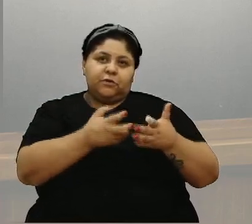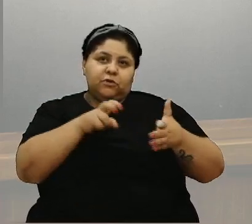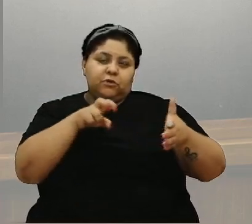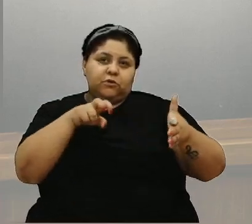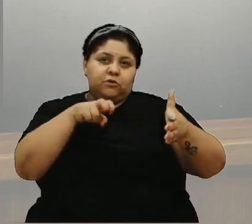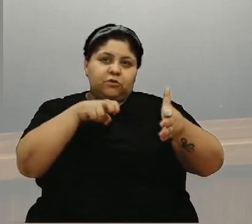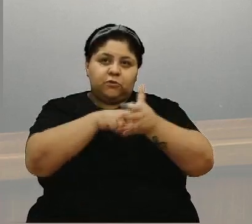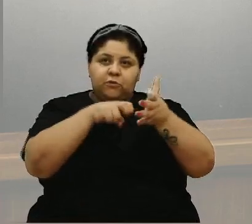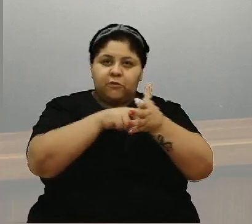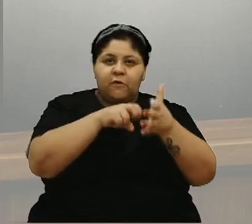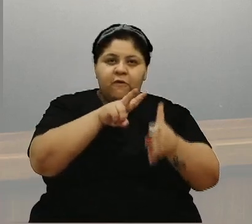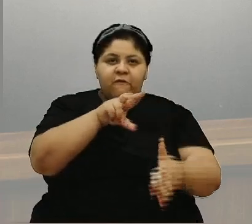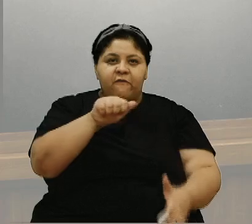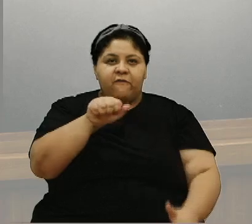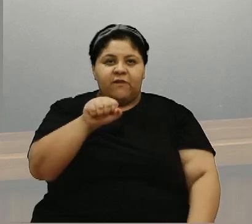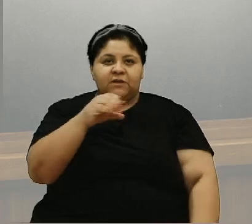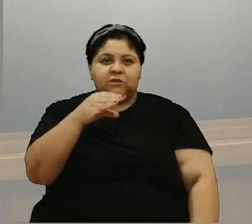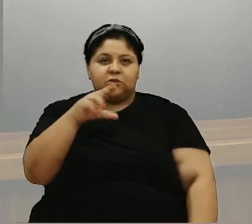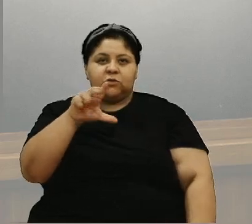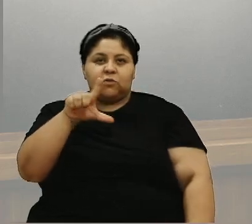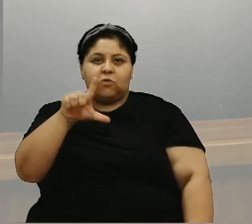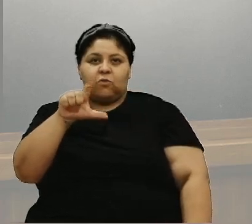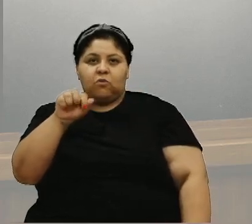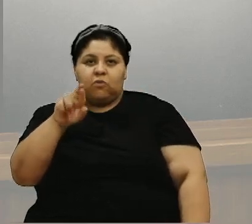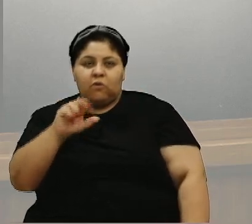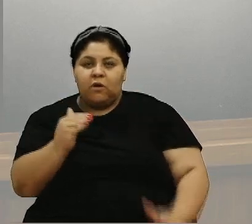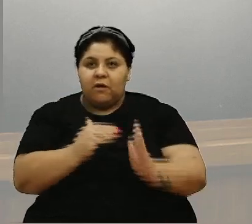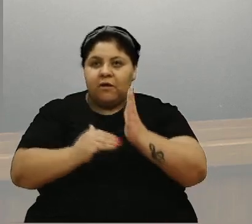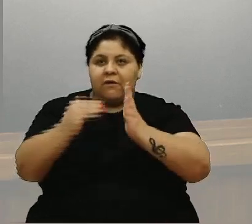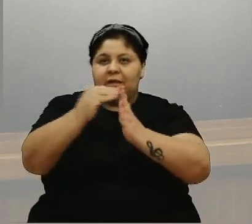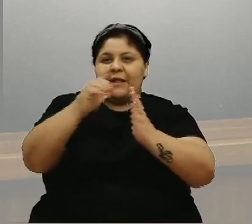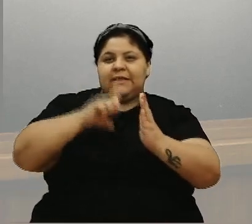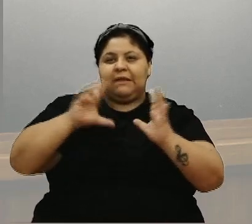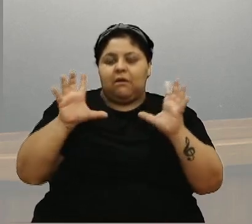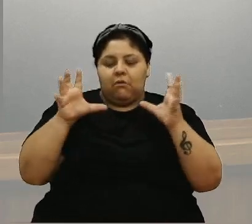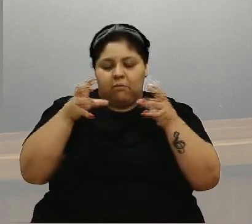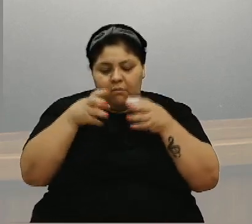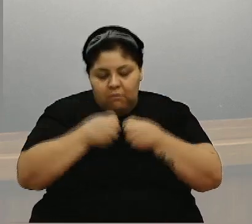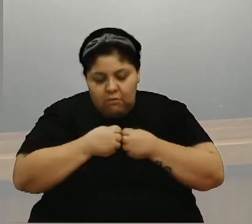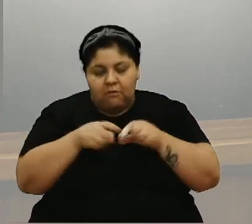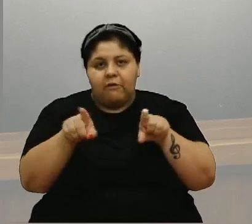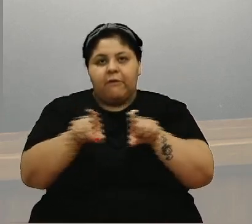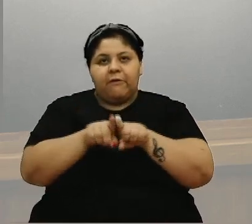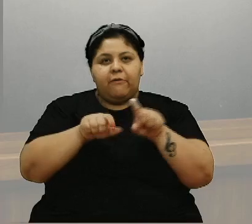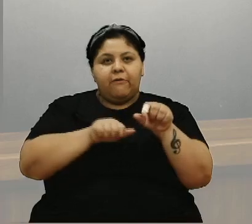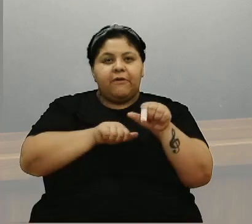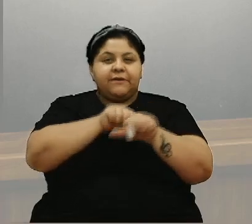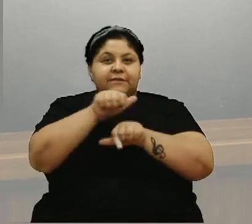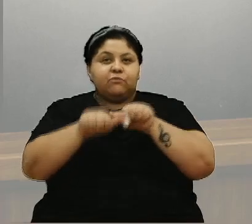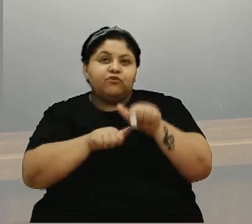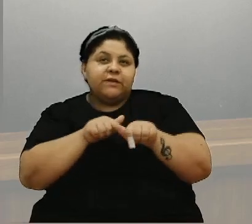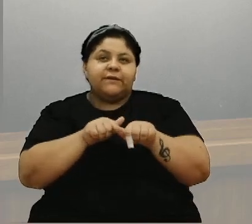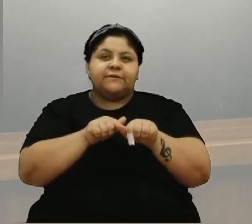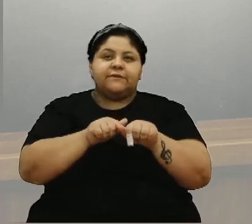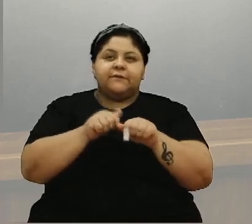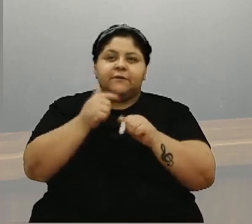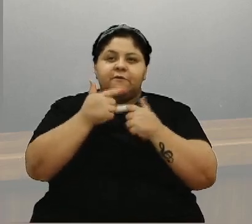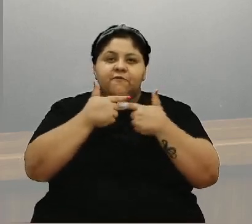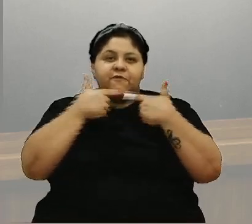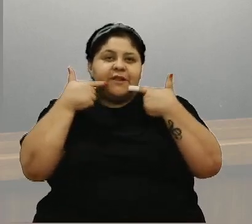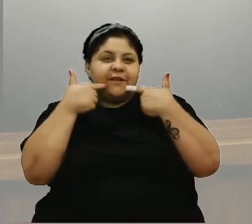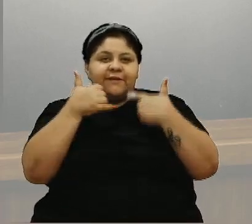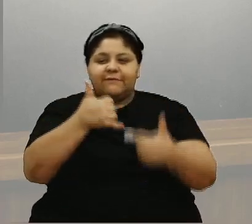vasculares são muito maiores. Tem a questão da depressão, desta mudança de humor, muitas